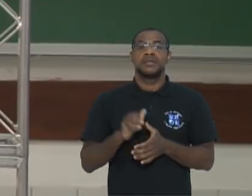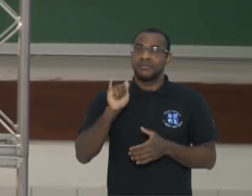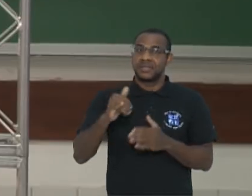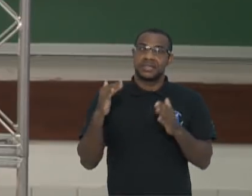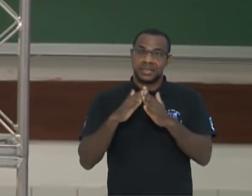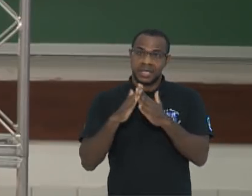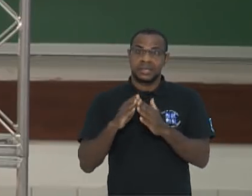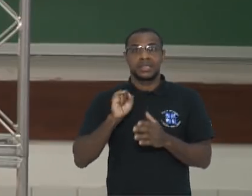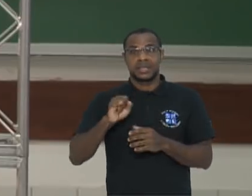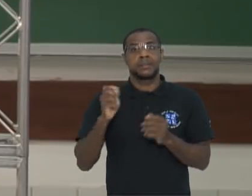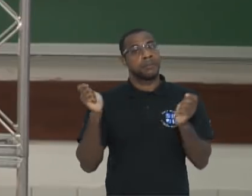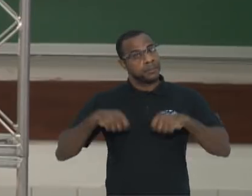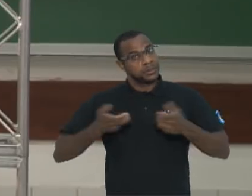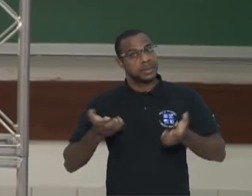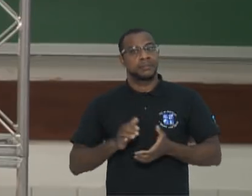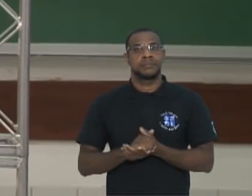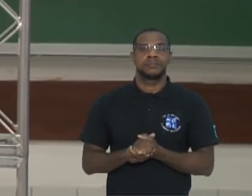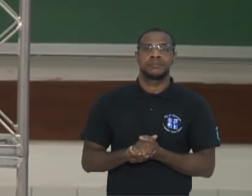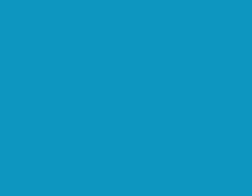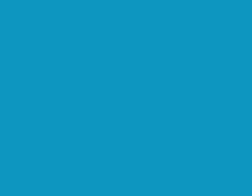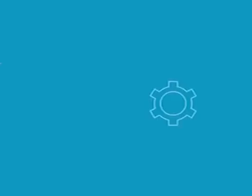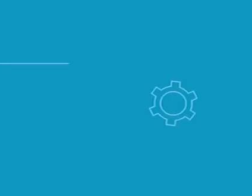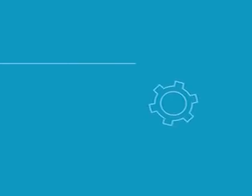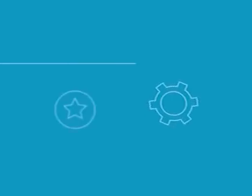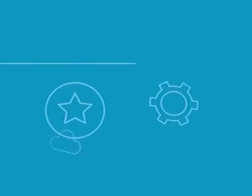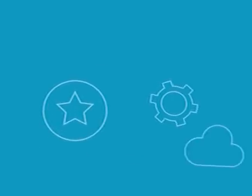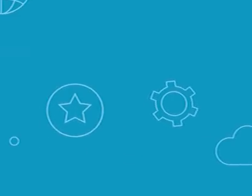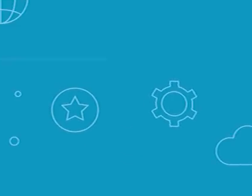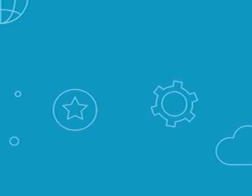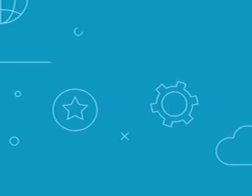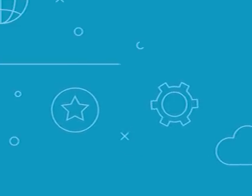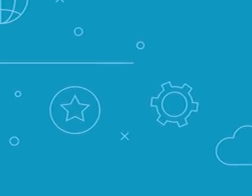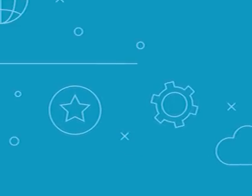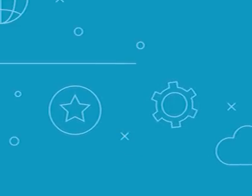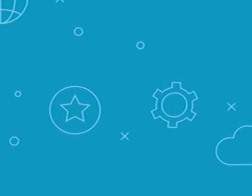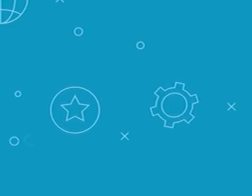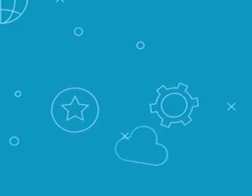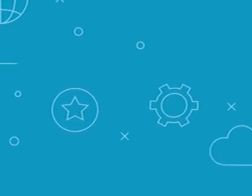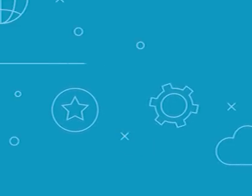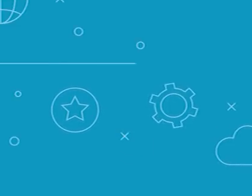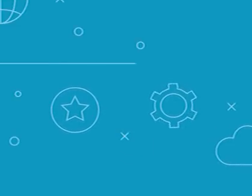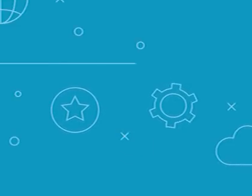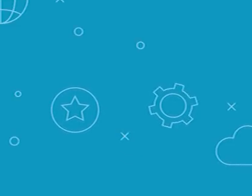em casa se puderem.